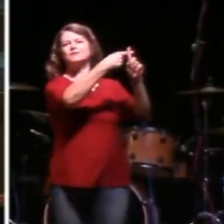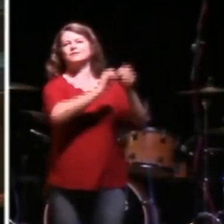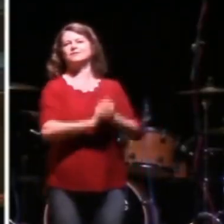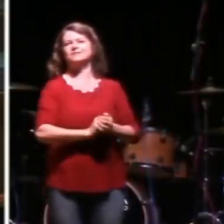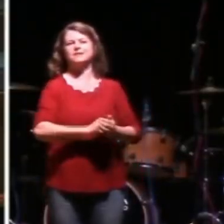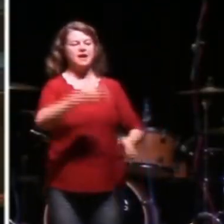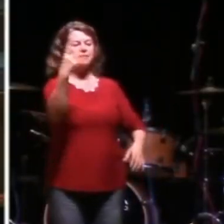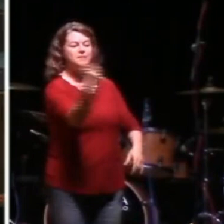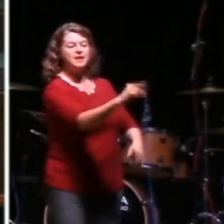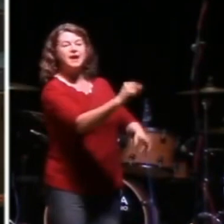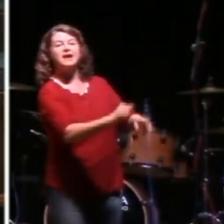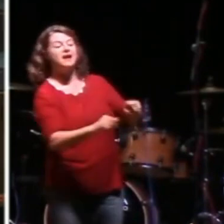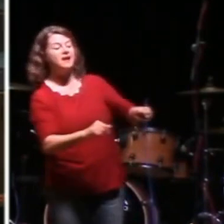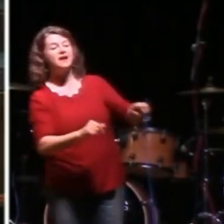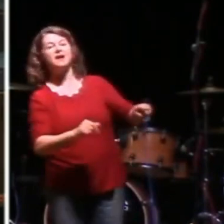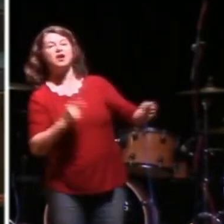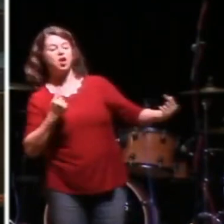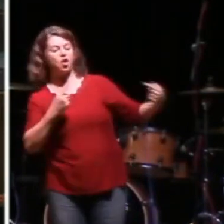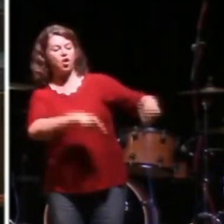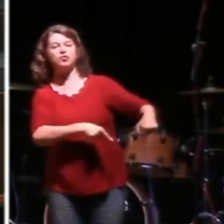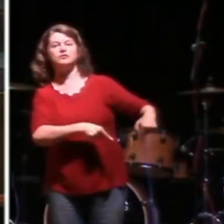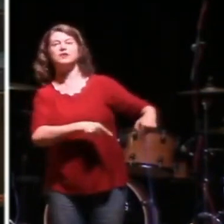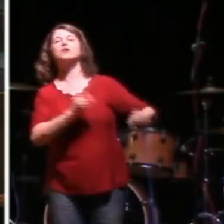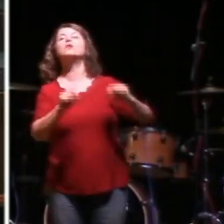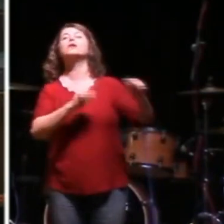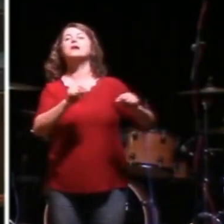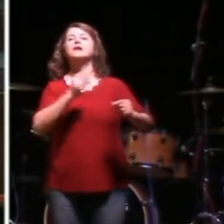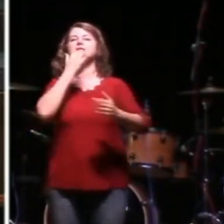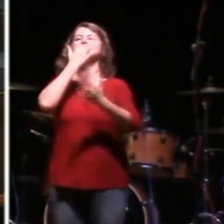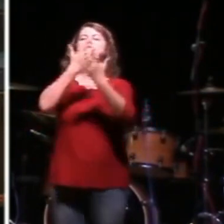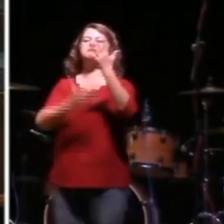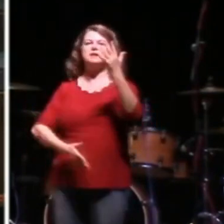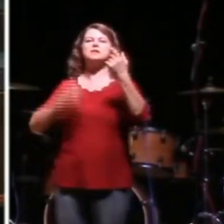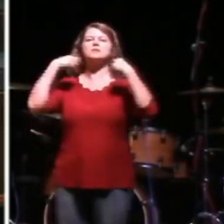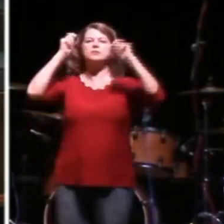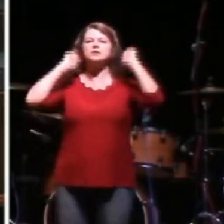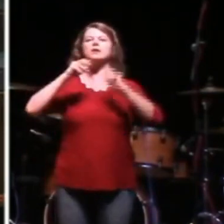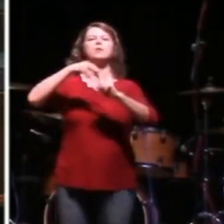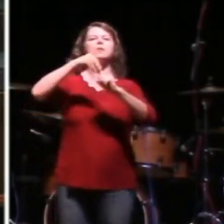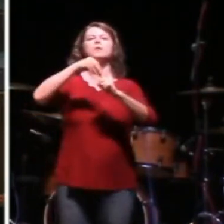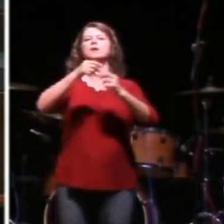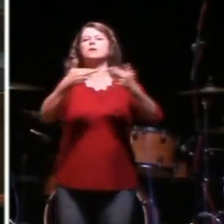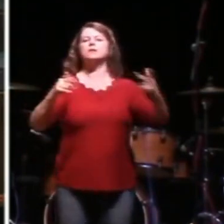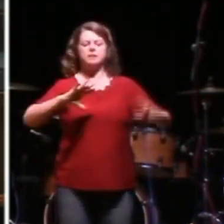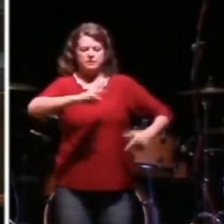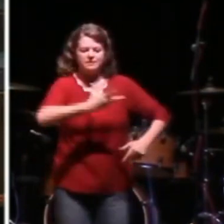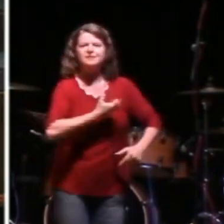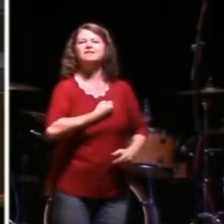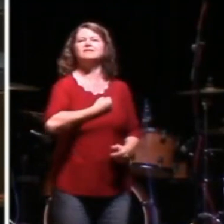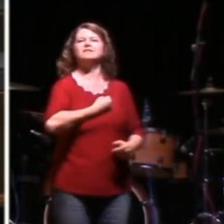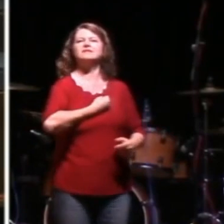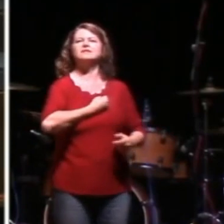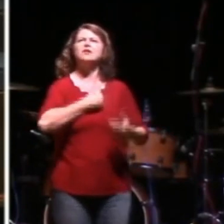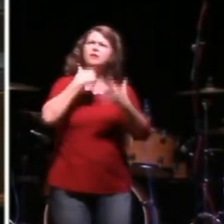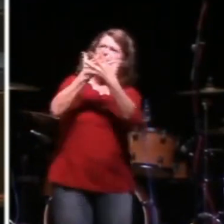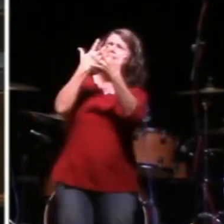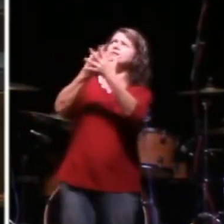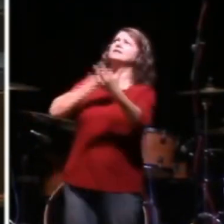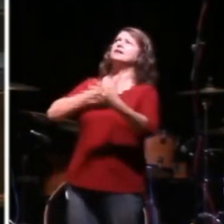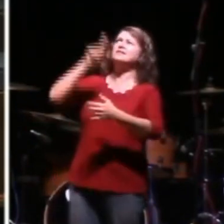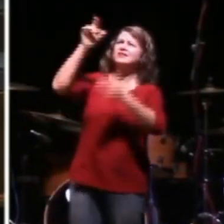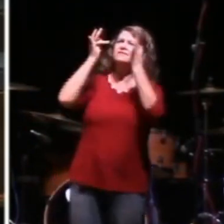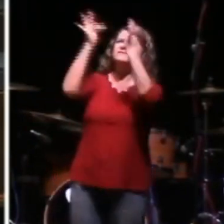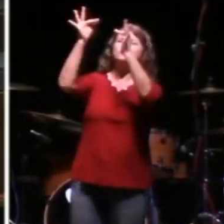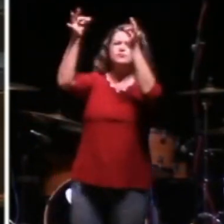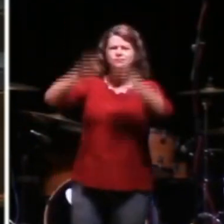cordeiro e se confessarmos os nossos pecados ele é fiel e justo para nos perdoar primeira joão capítulo 1 verso